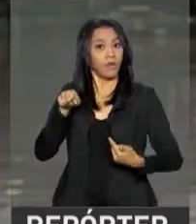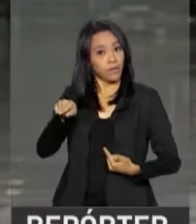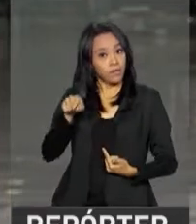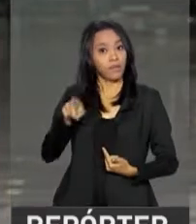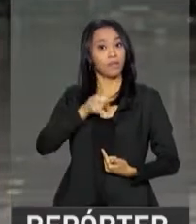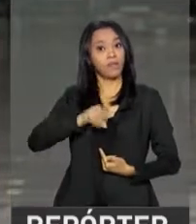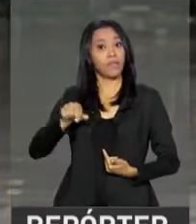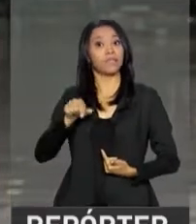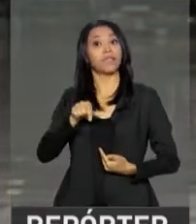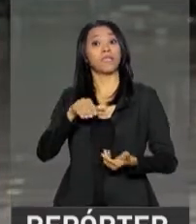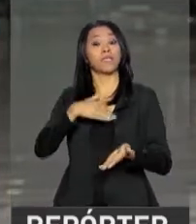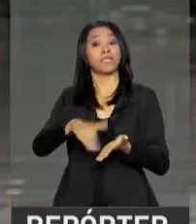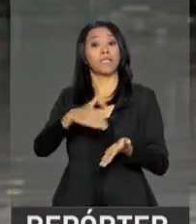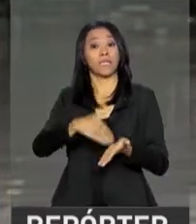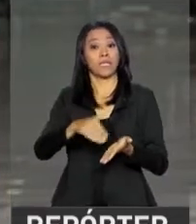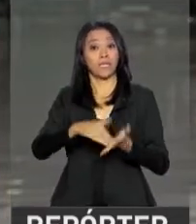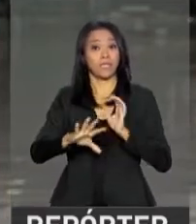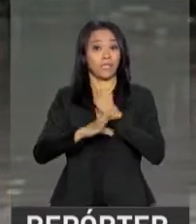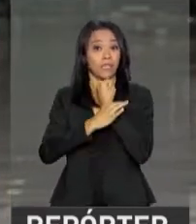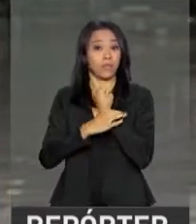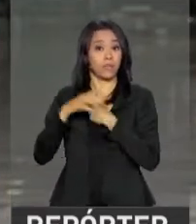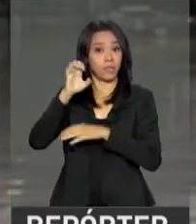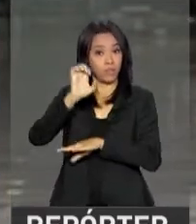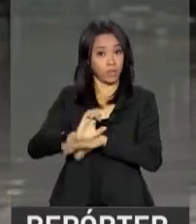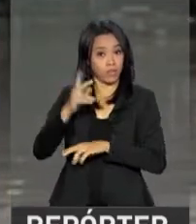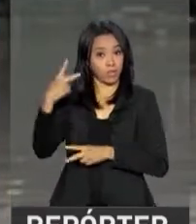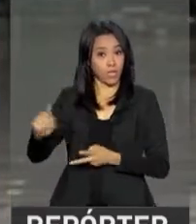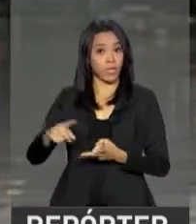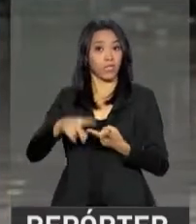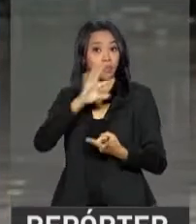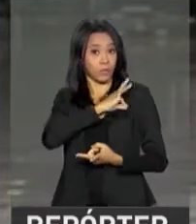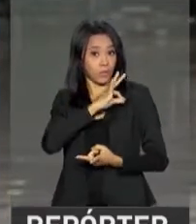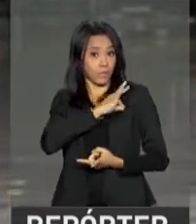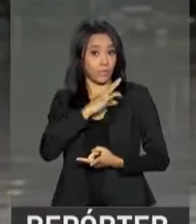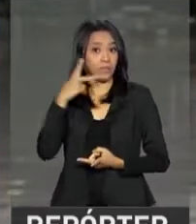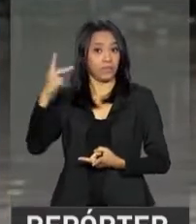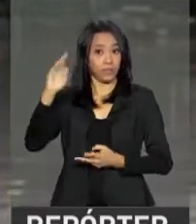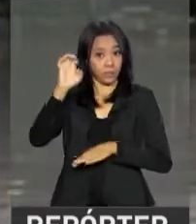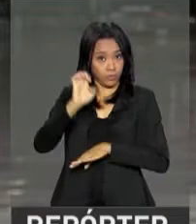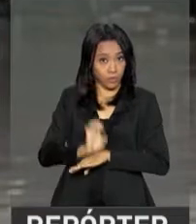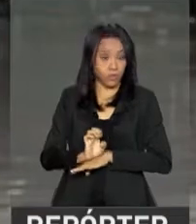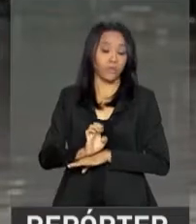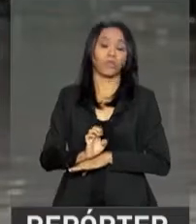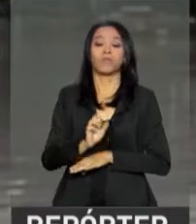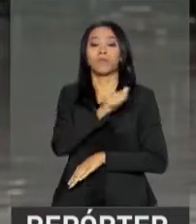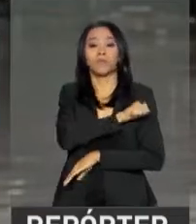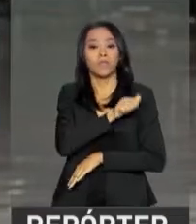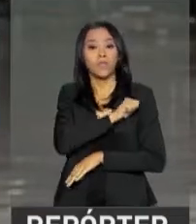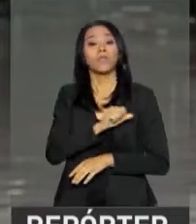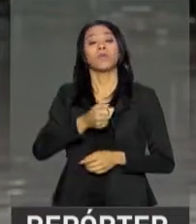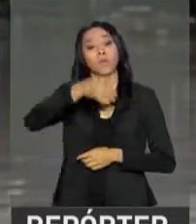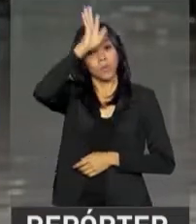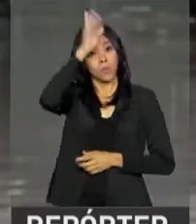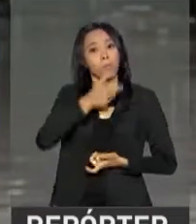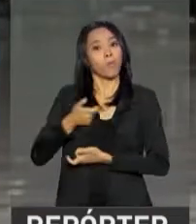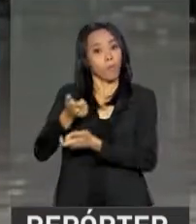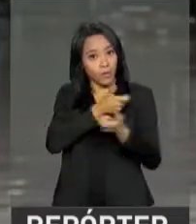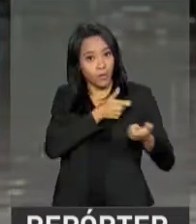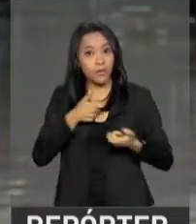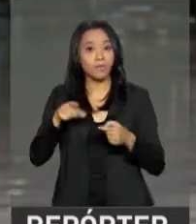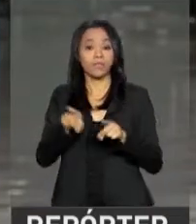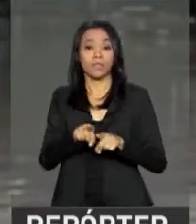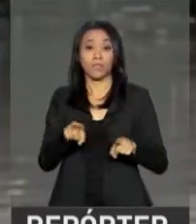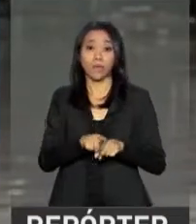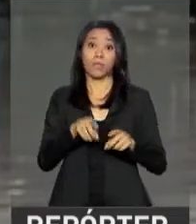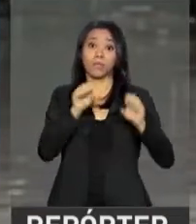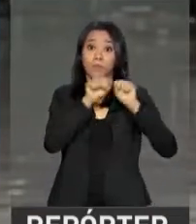secretaria de segurança pública e das polícias civil e militar do corpo de bombeiros e também do sistema